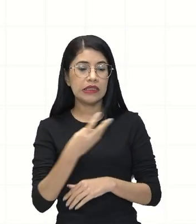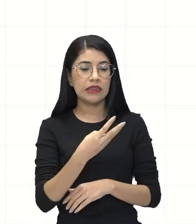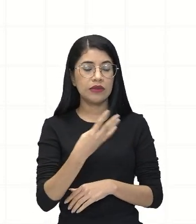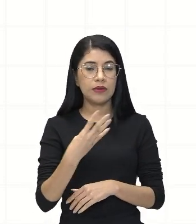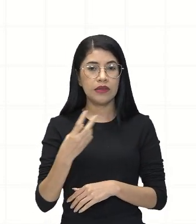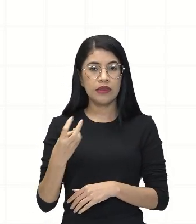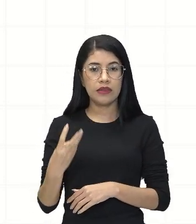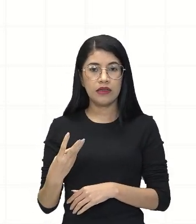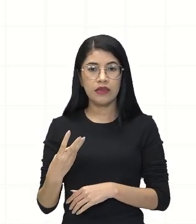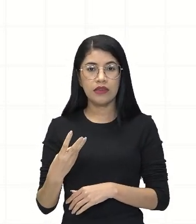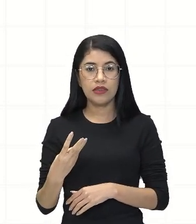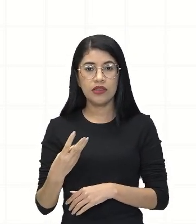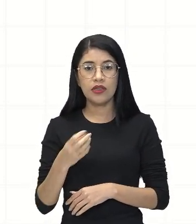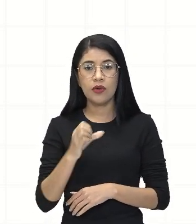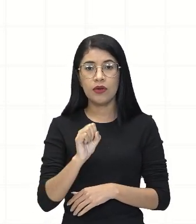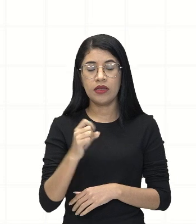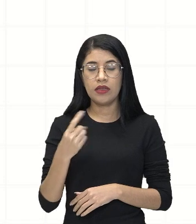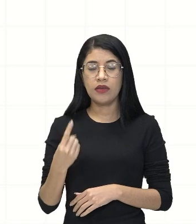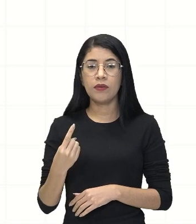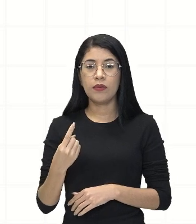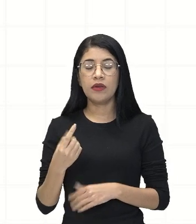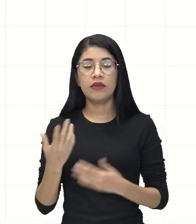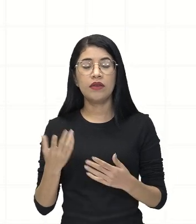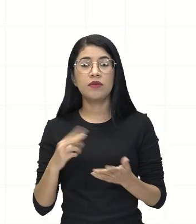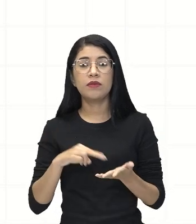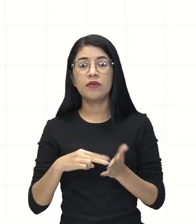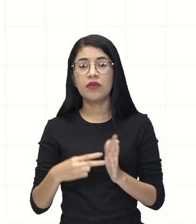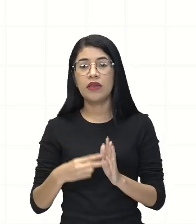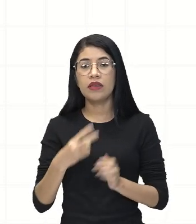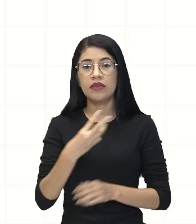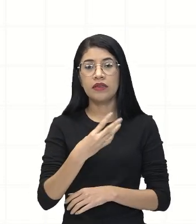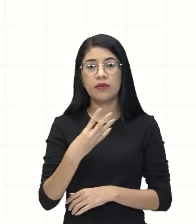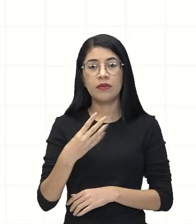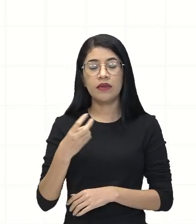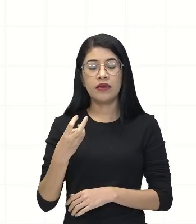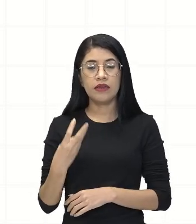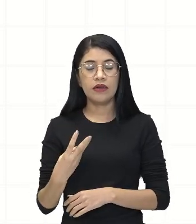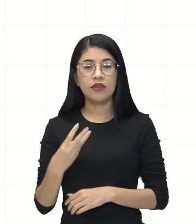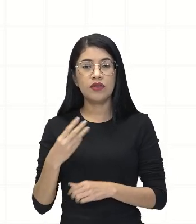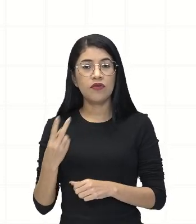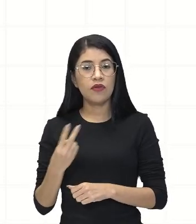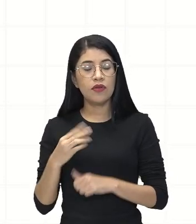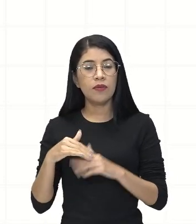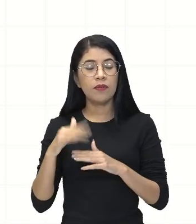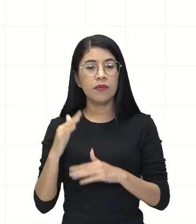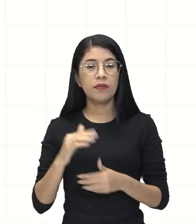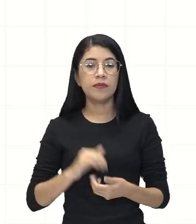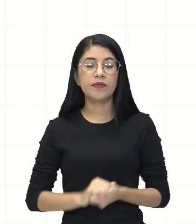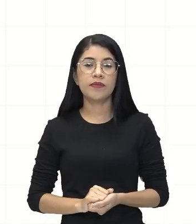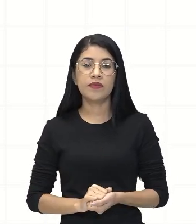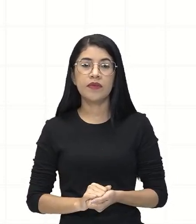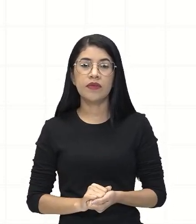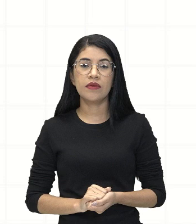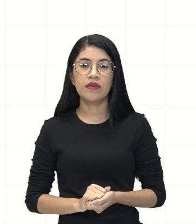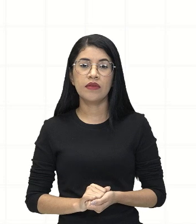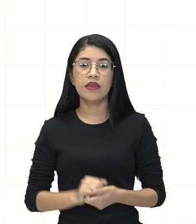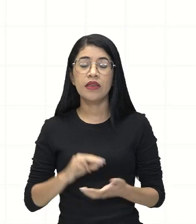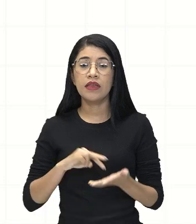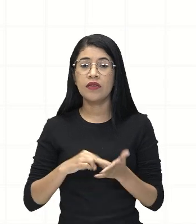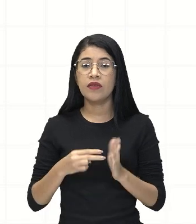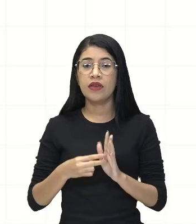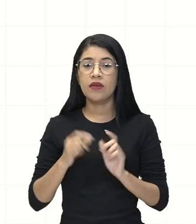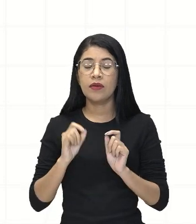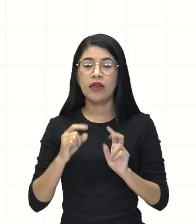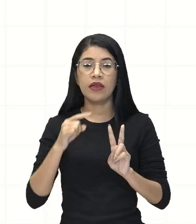é maior do que 81. Logo, né, por equivalência, raiz quadrada de 7